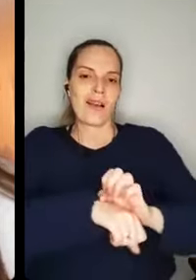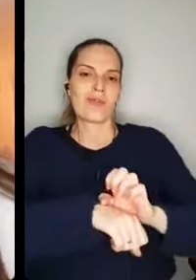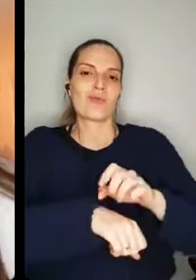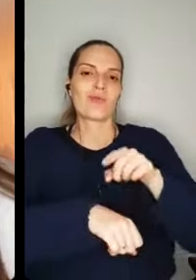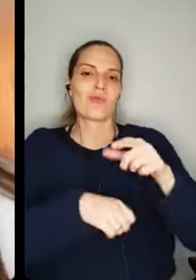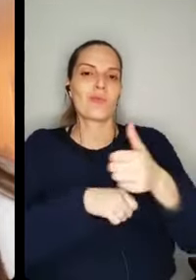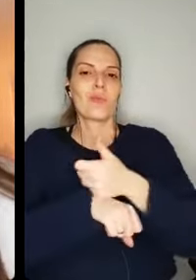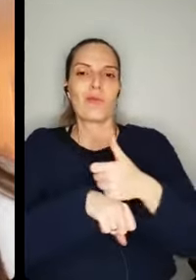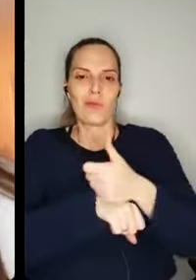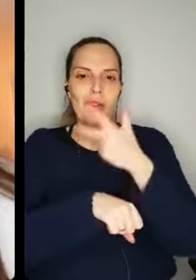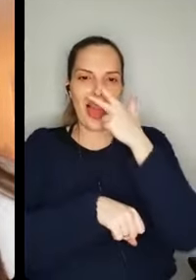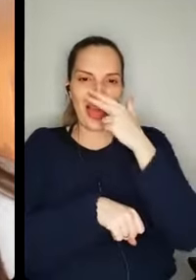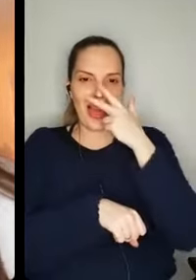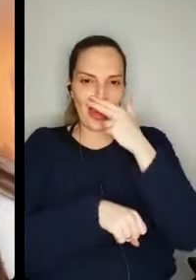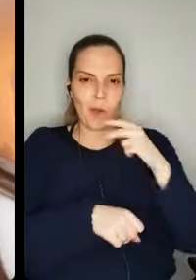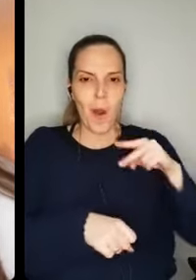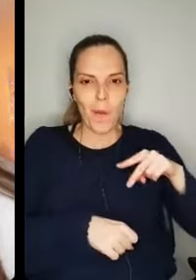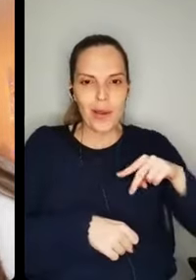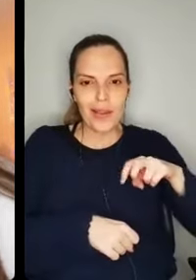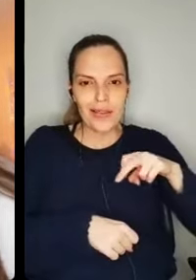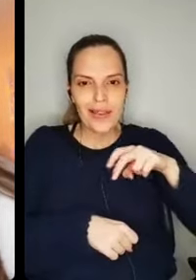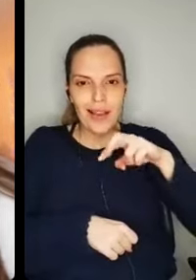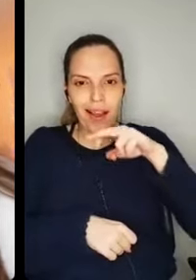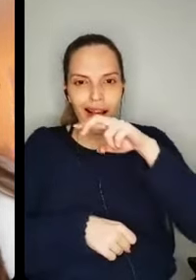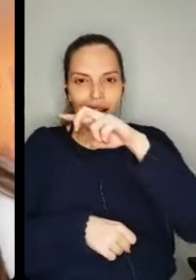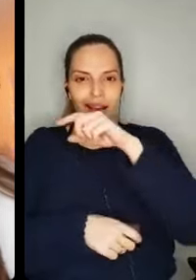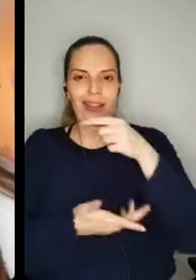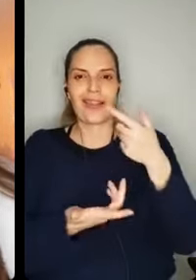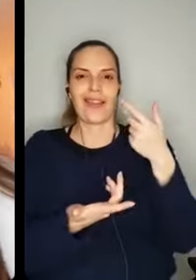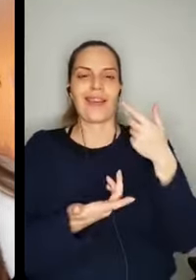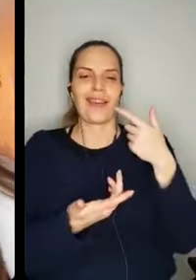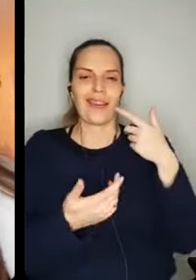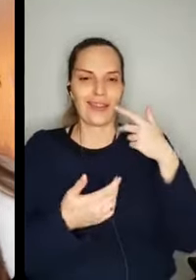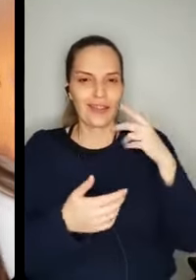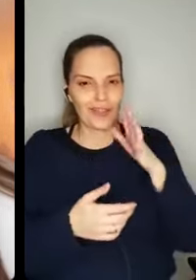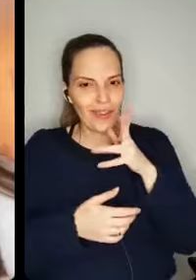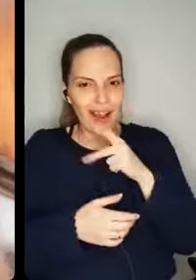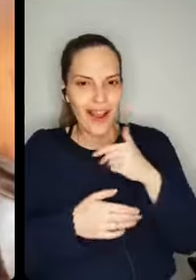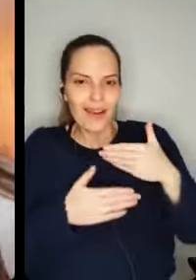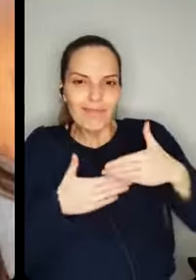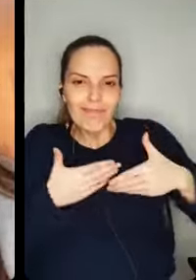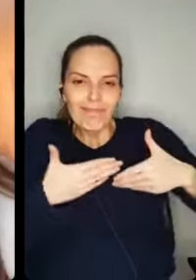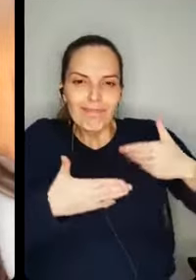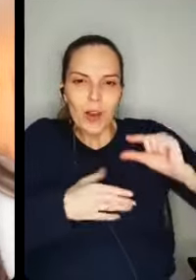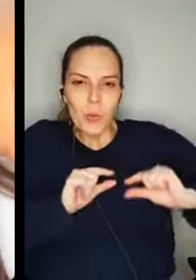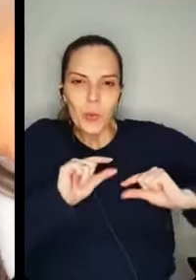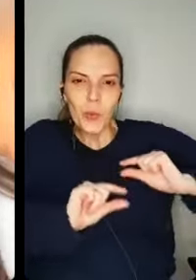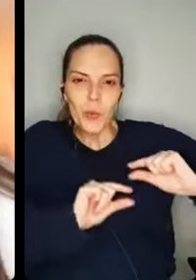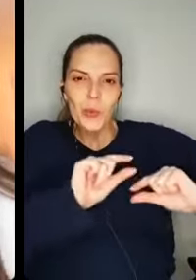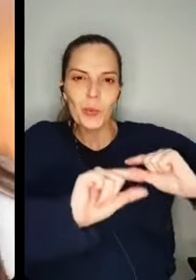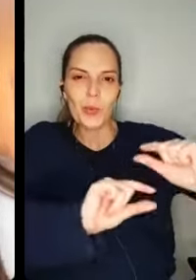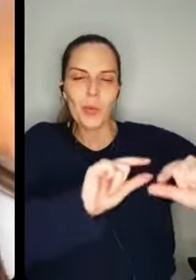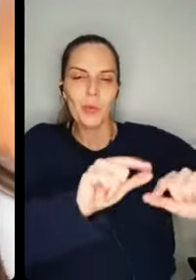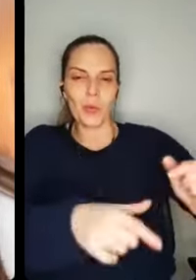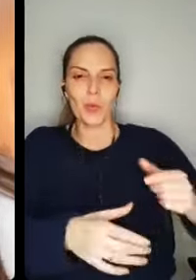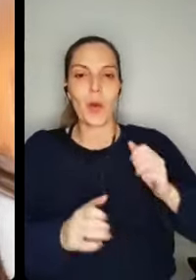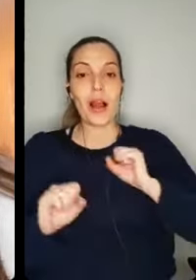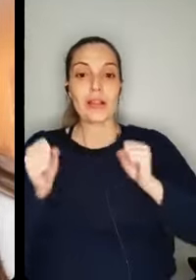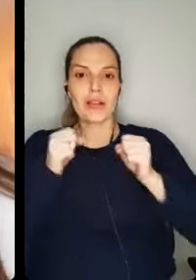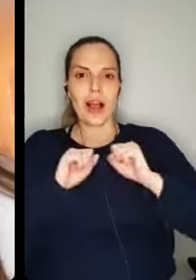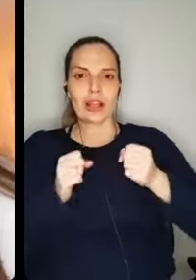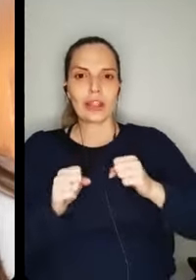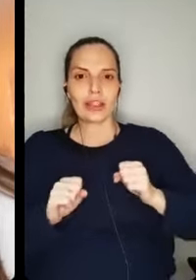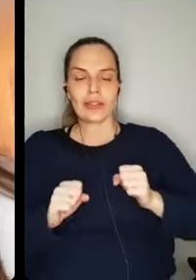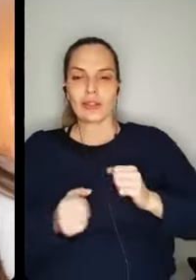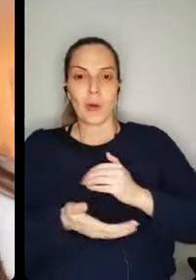subindo, e que vão ajudando a aliviar um pouco essa ansiedade de começo, assim, né? Não sei se vocês concordam comigo, Lisa. Sim,